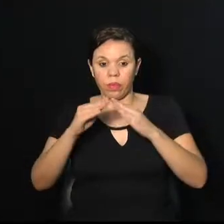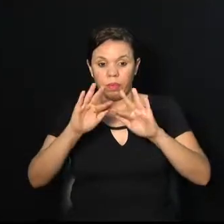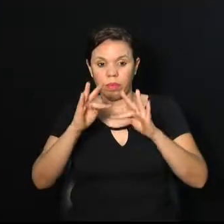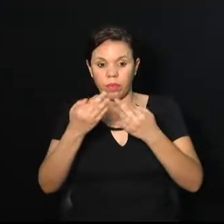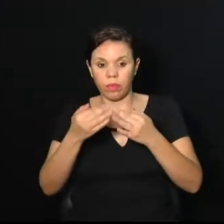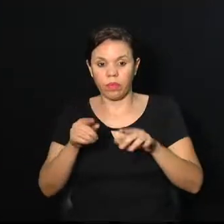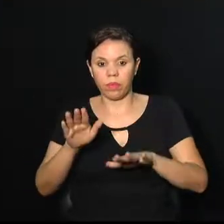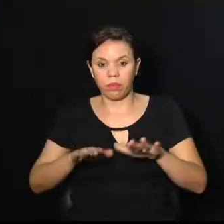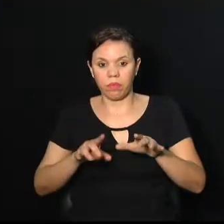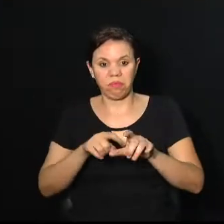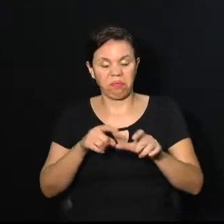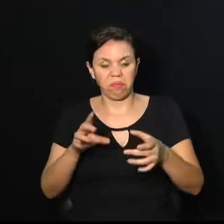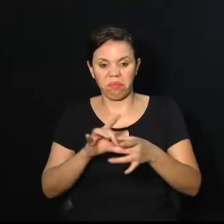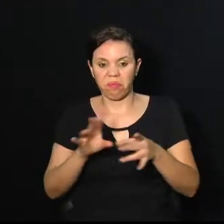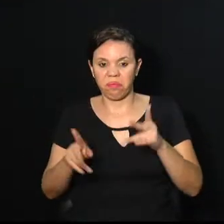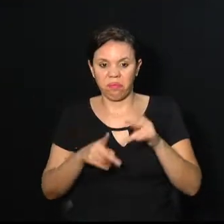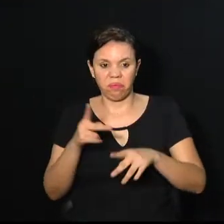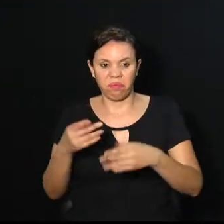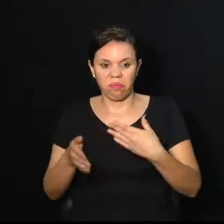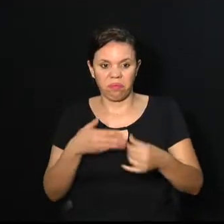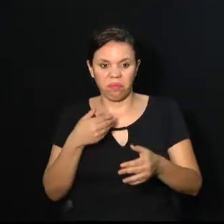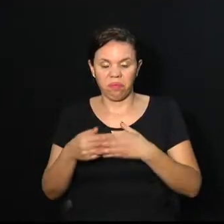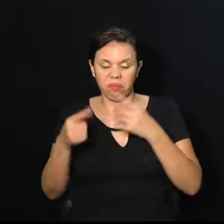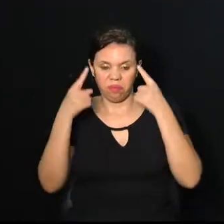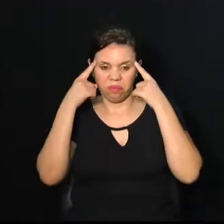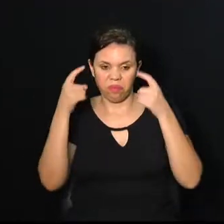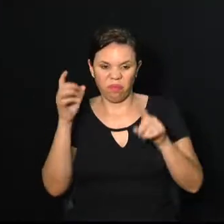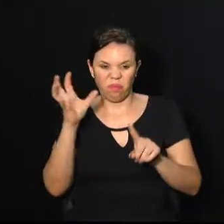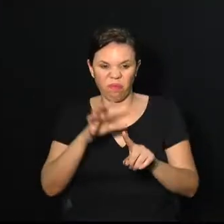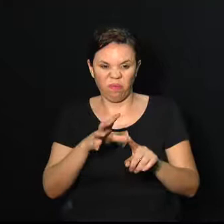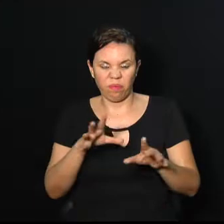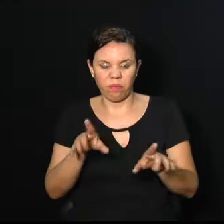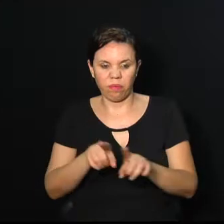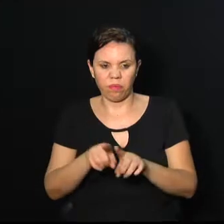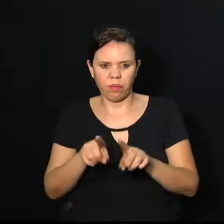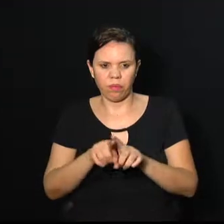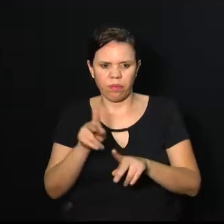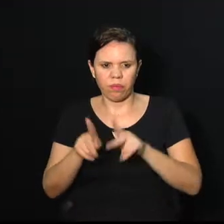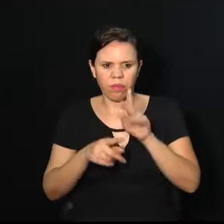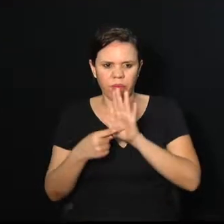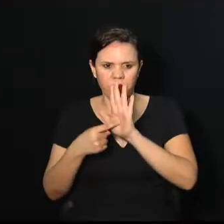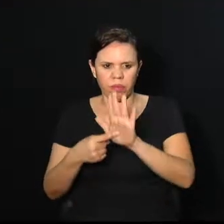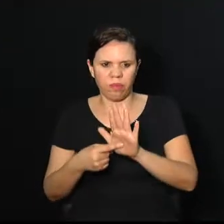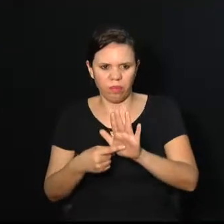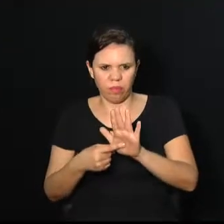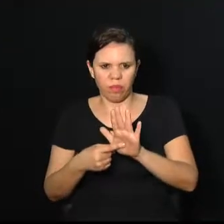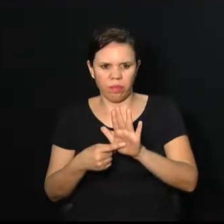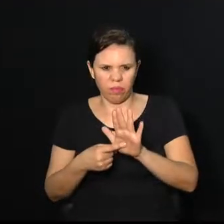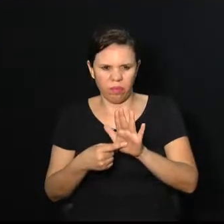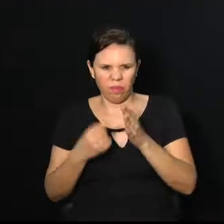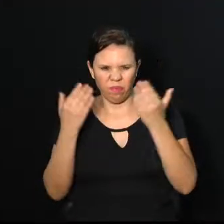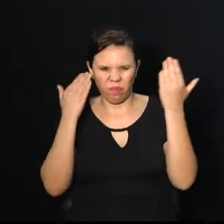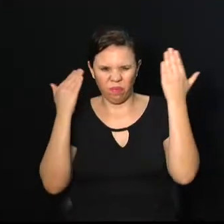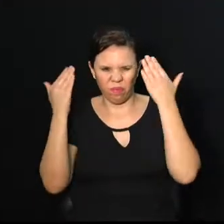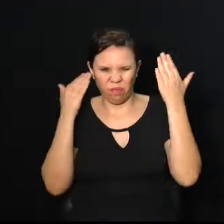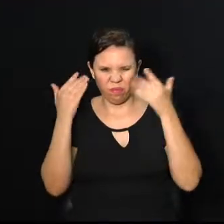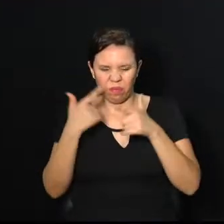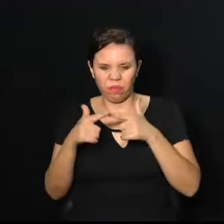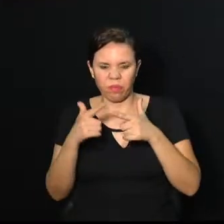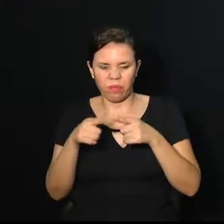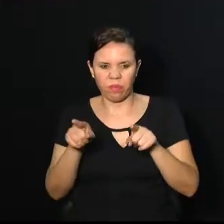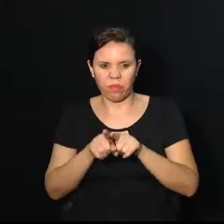independente de qualquer tipo de violência, né? Paciente que apresenta diagnóstico psiquiátrico e